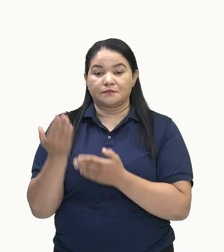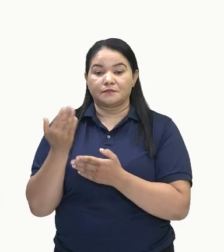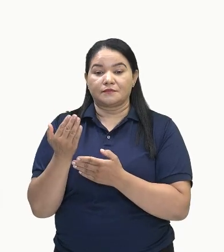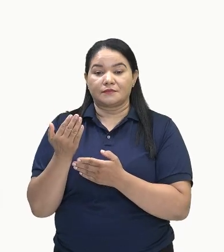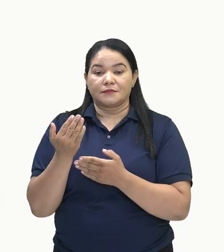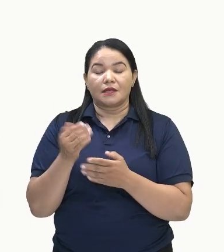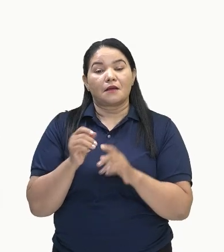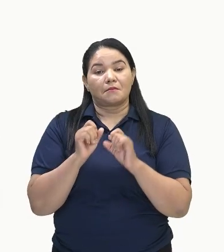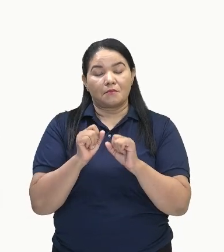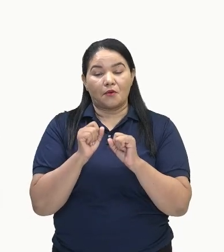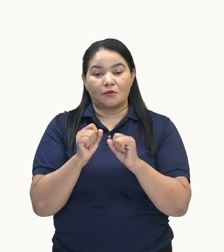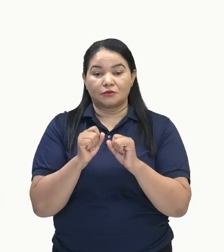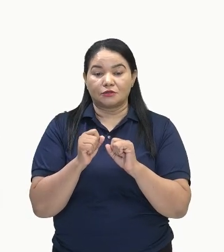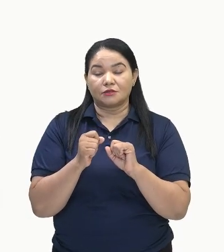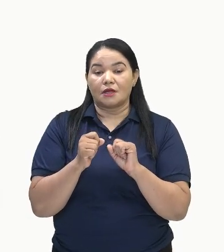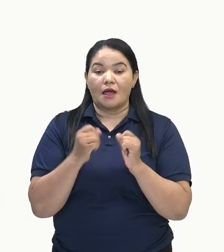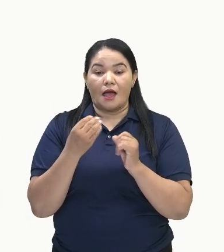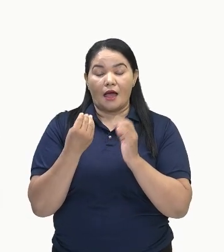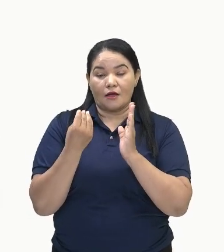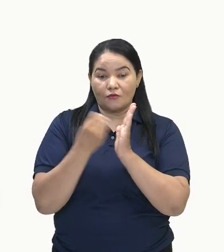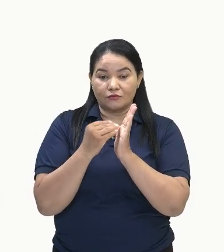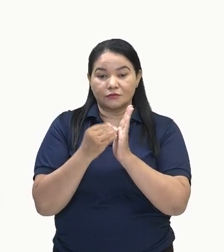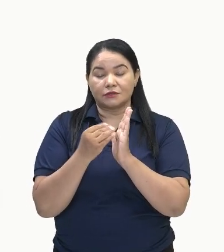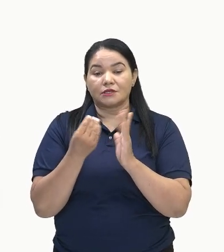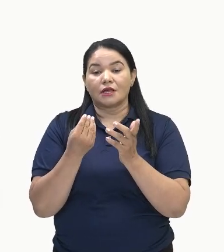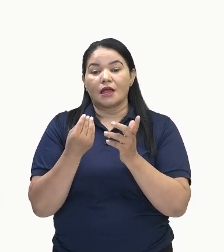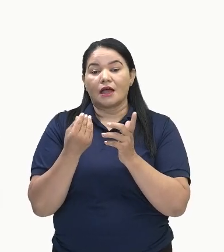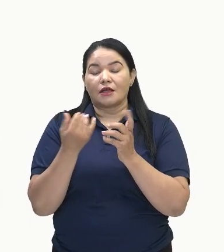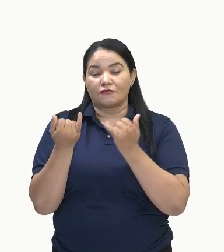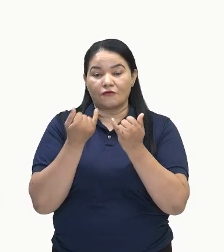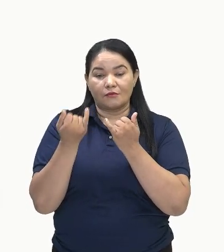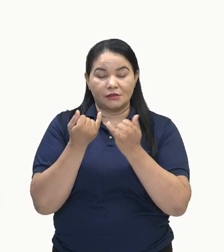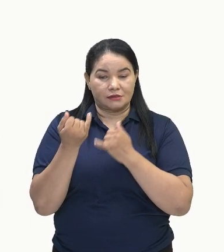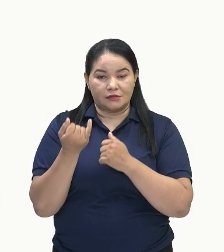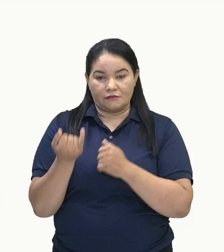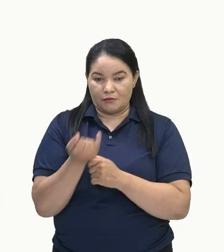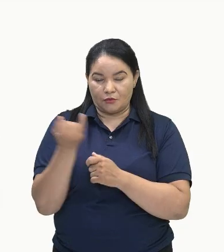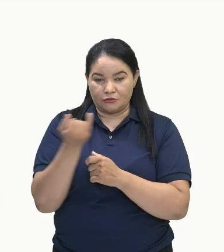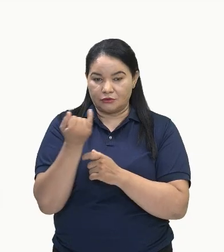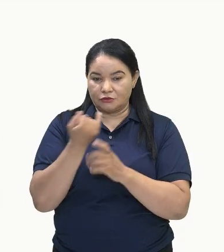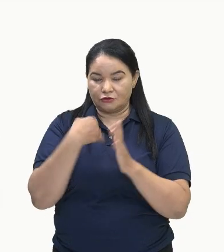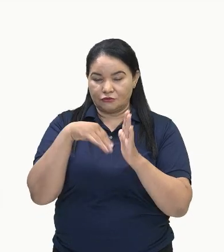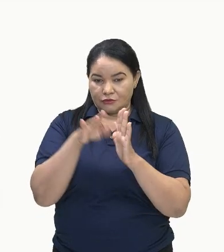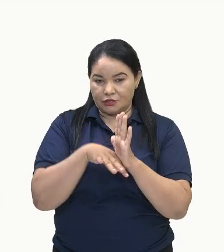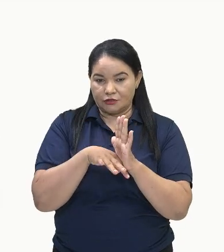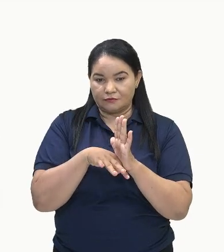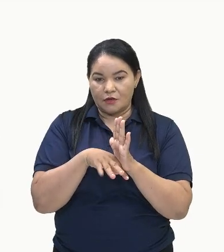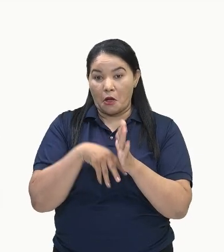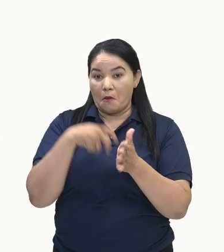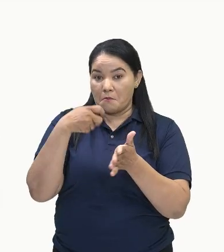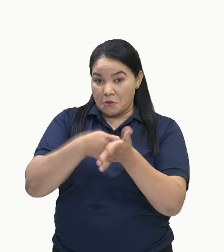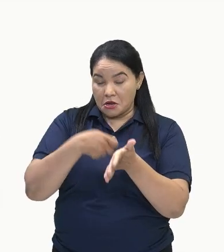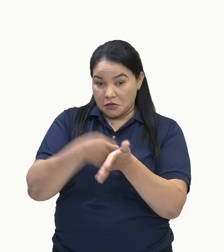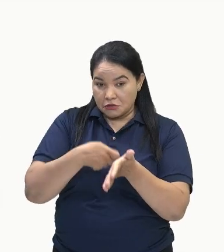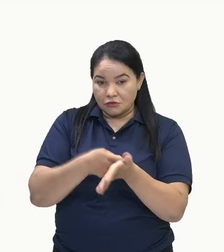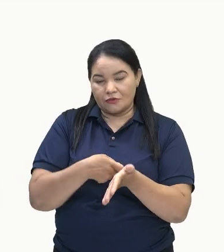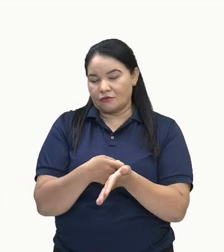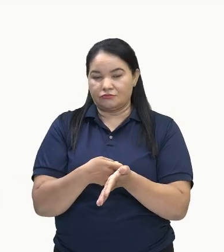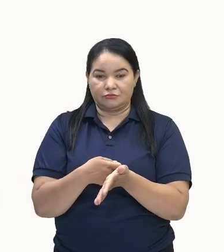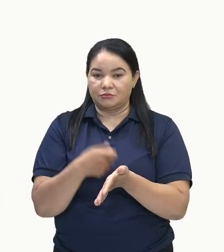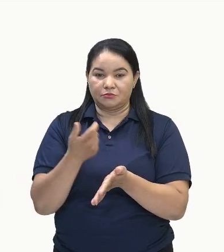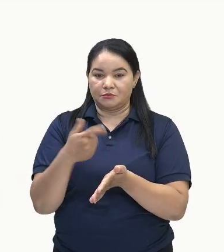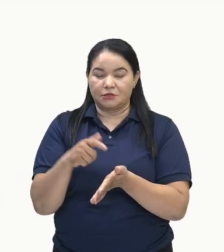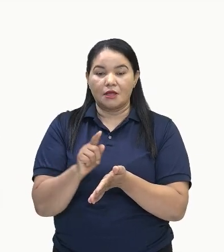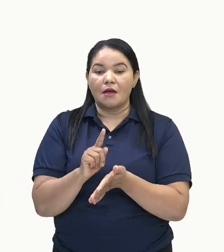pode apresentar outras informações relevantes do texto. Não é obrigatória a sua presença.